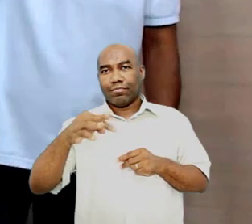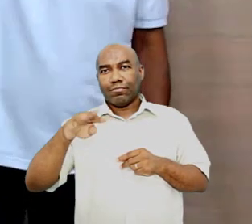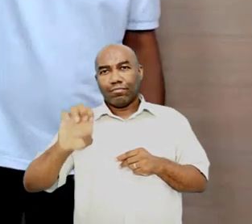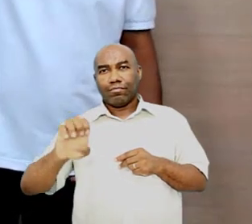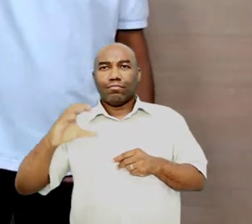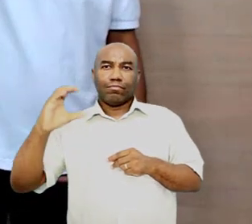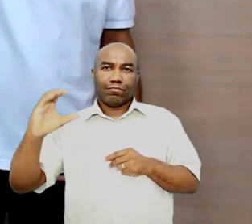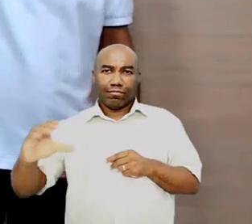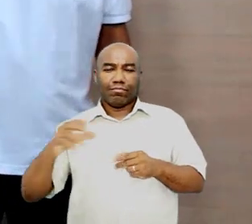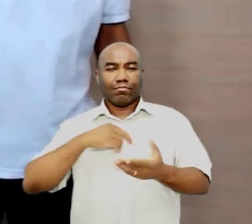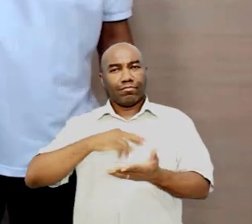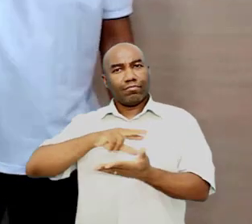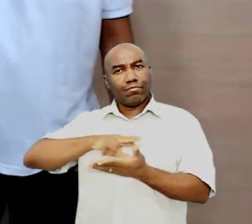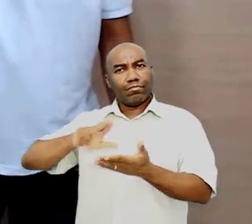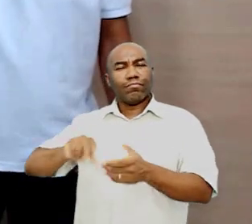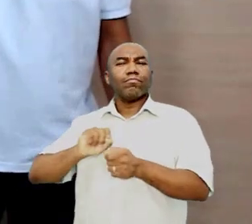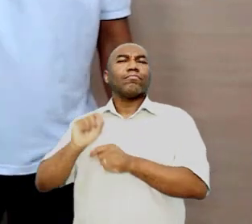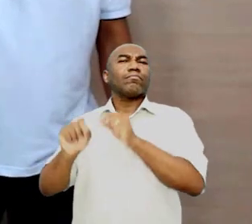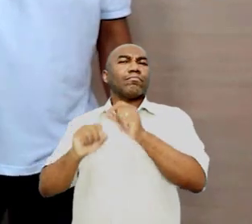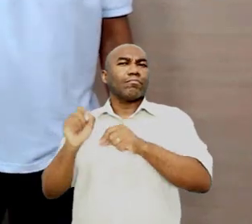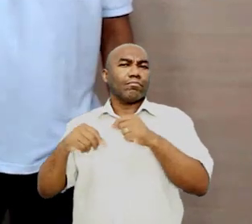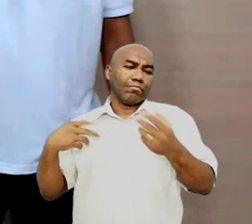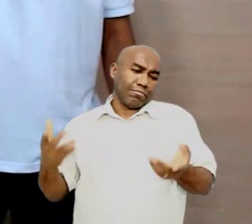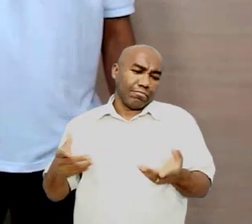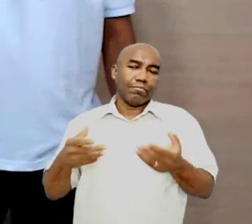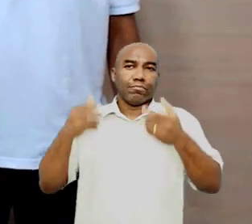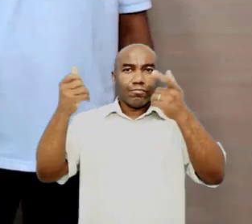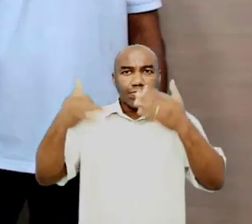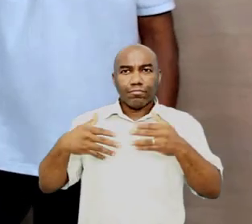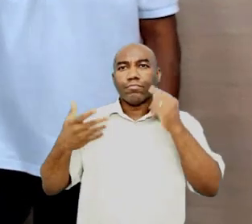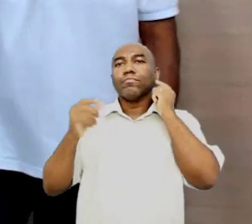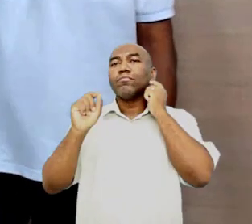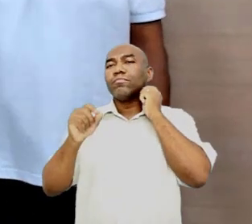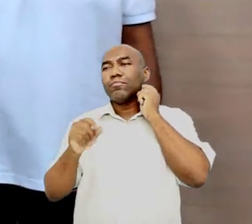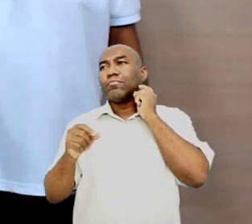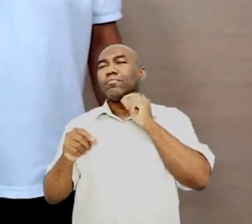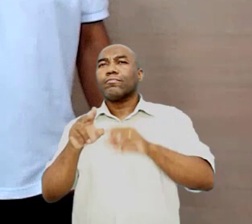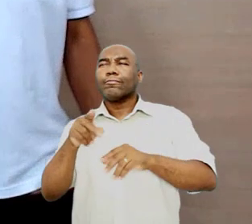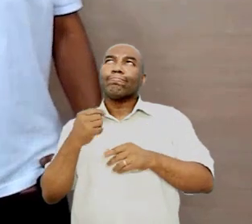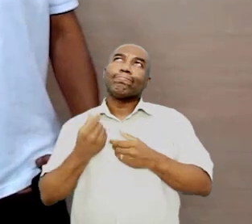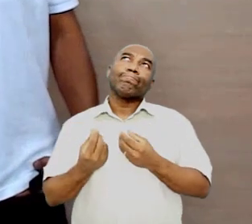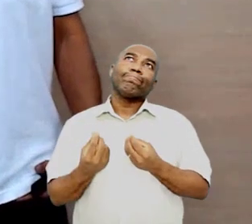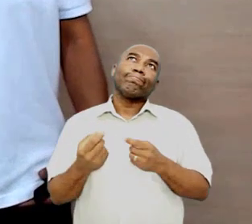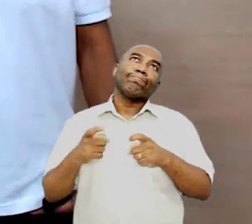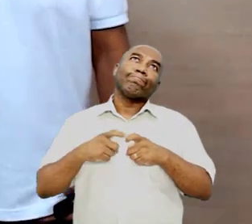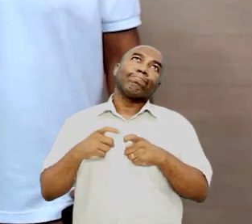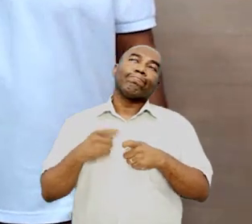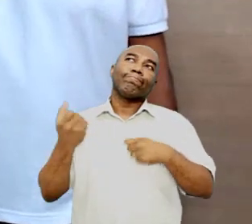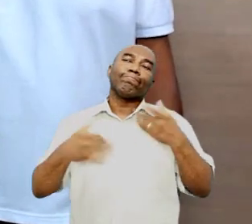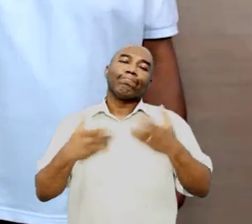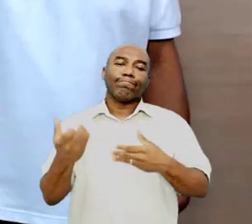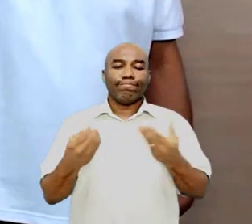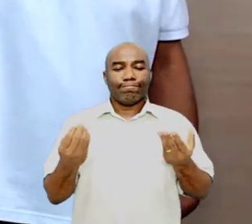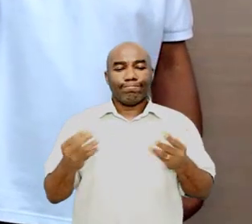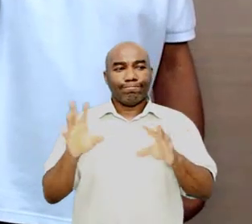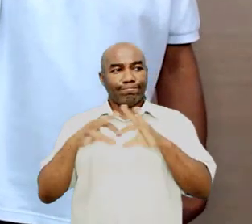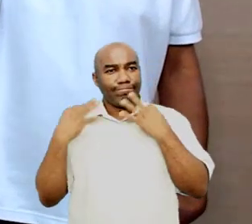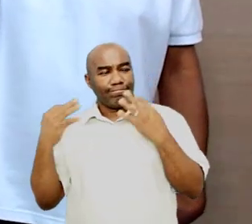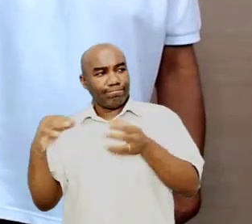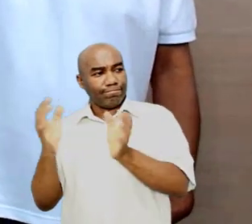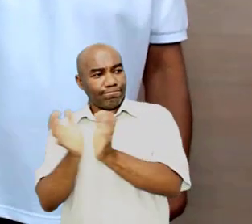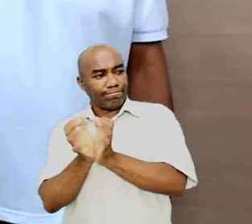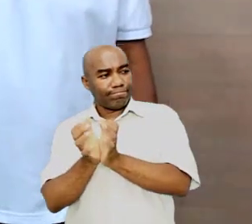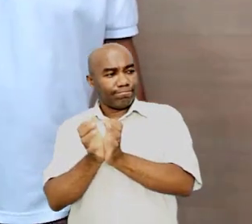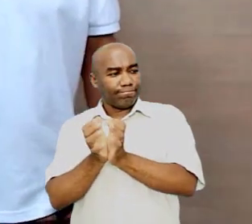Como que eu vou explicar isso aí para o João? Você está com vírus da família